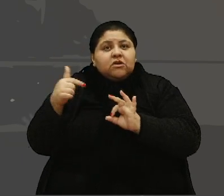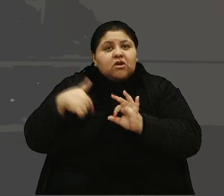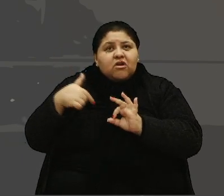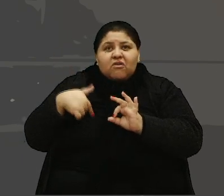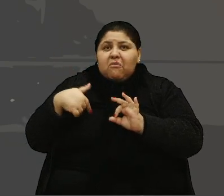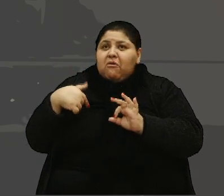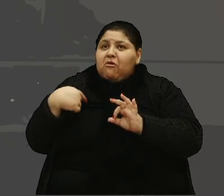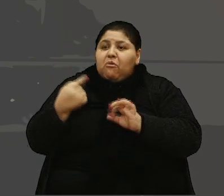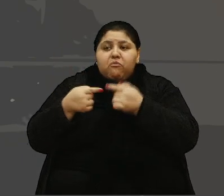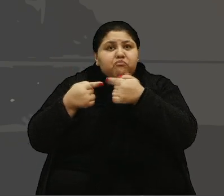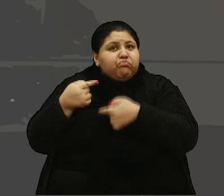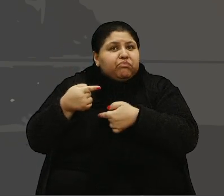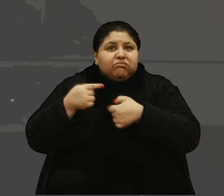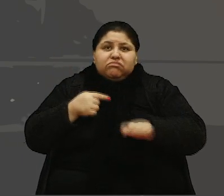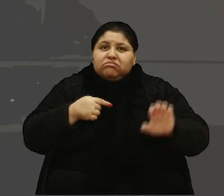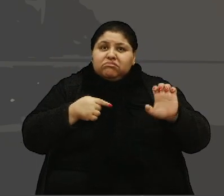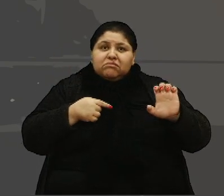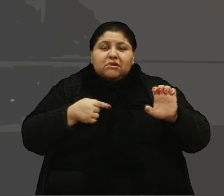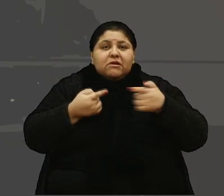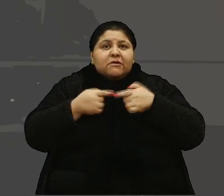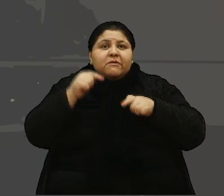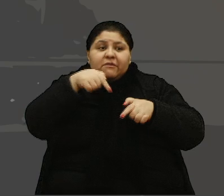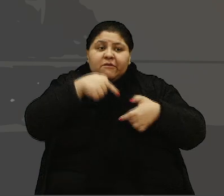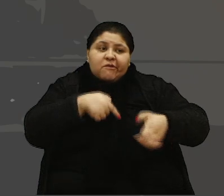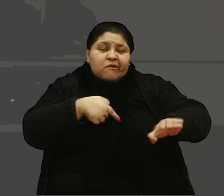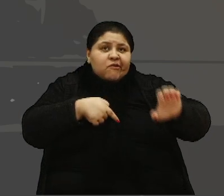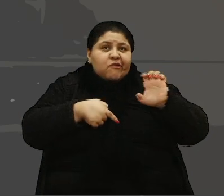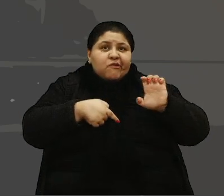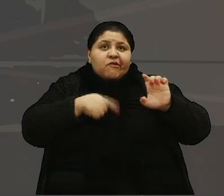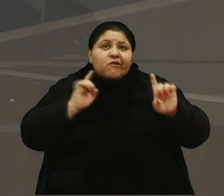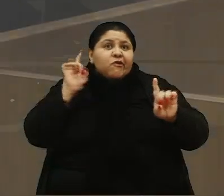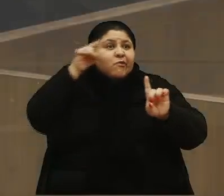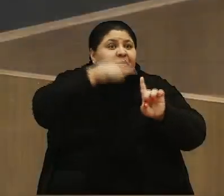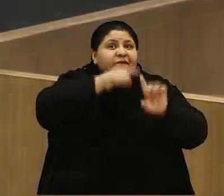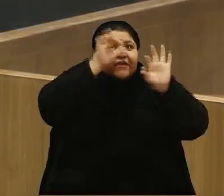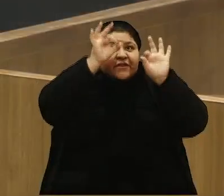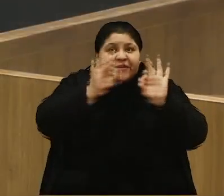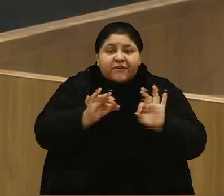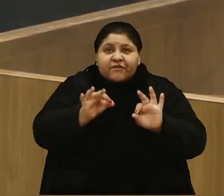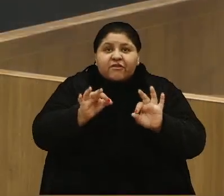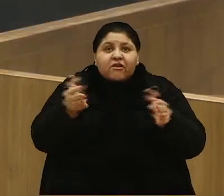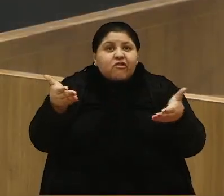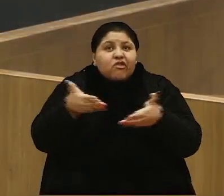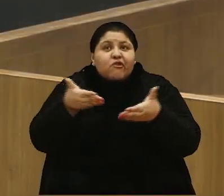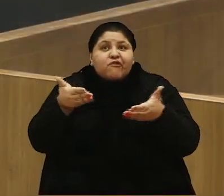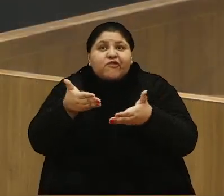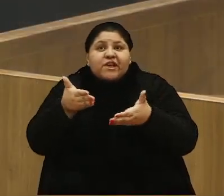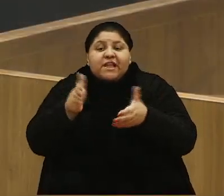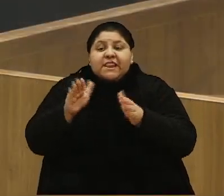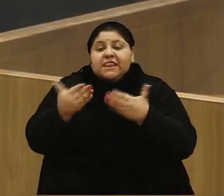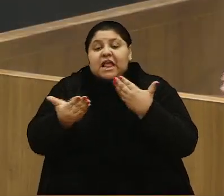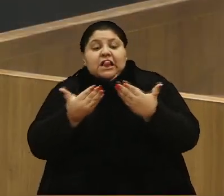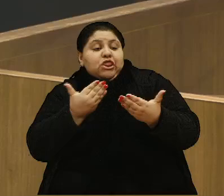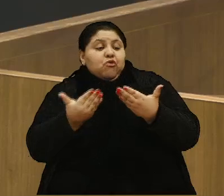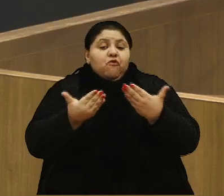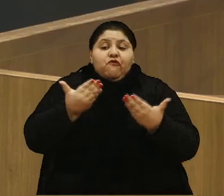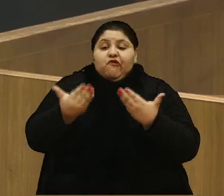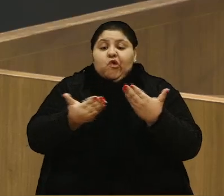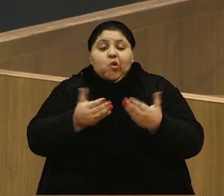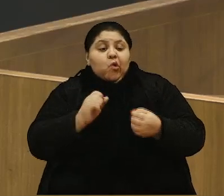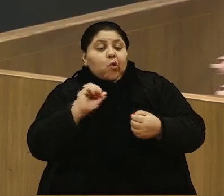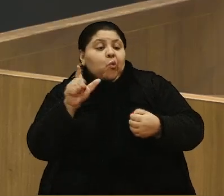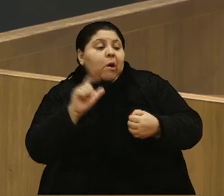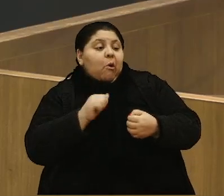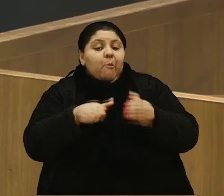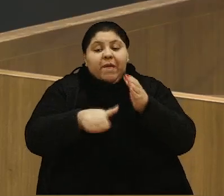discordo totalmente da esquerda, mas a esquerda vem aqui e defende os ideais deles com convicção. Não fica ali no centro, ali vendo para qual que é o lado que